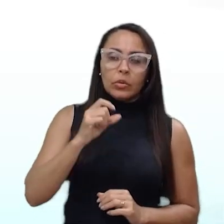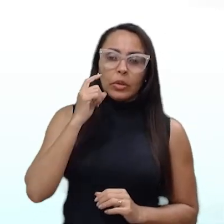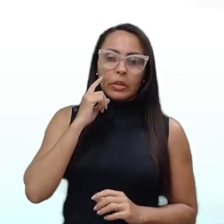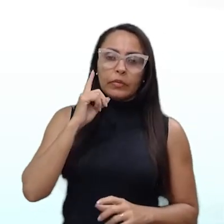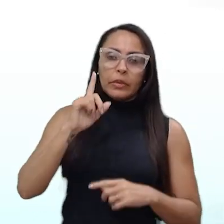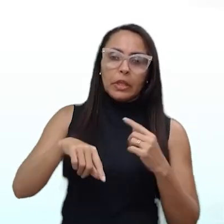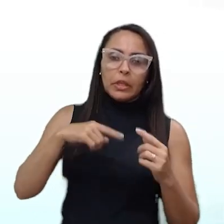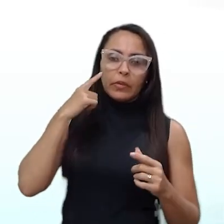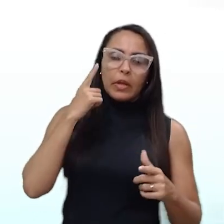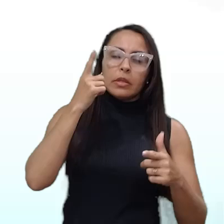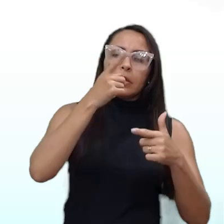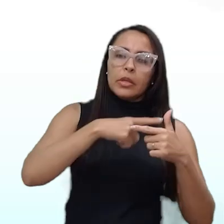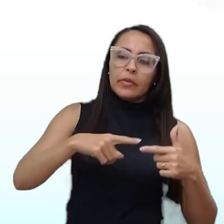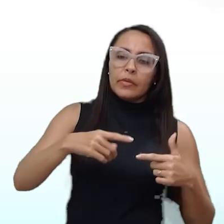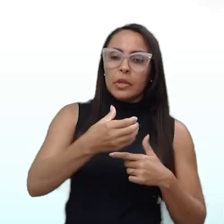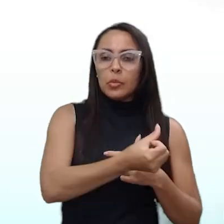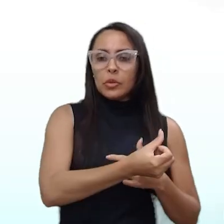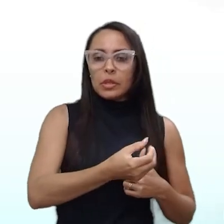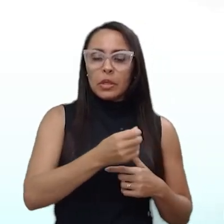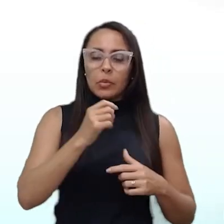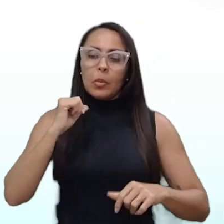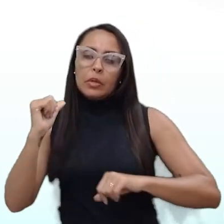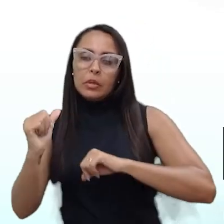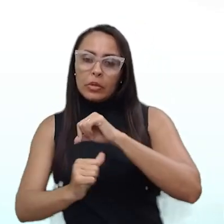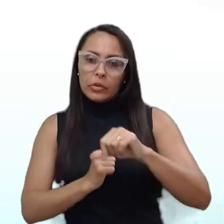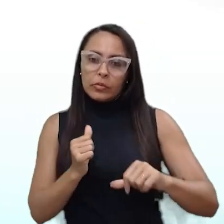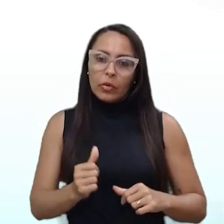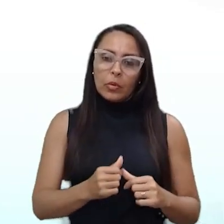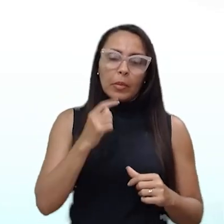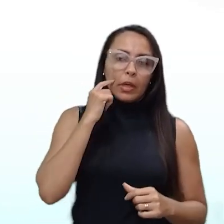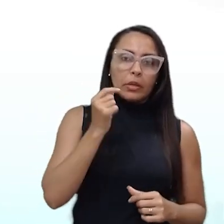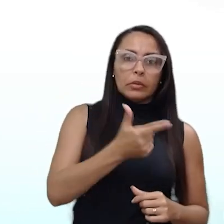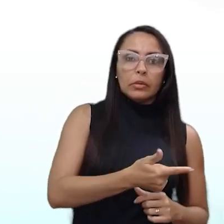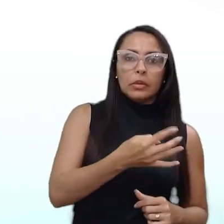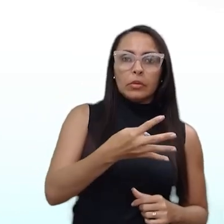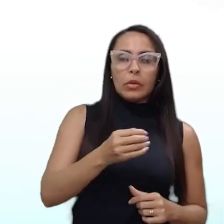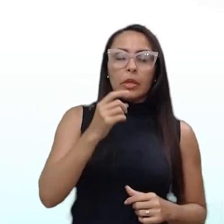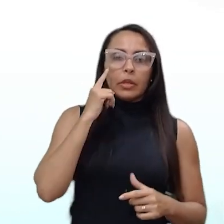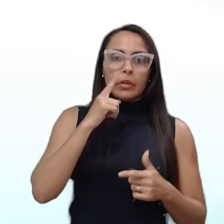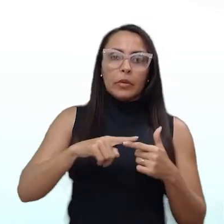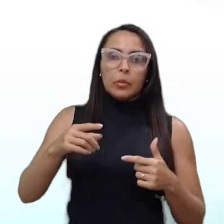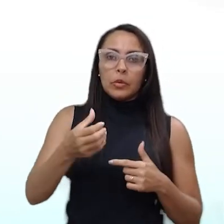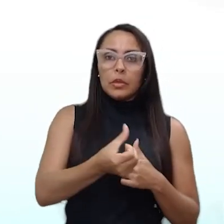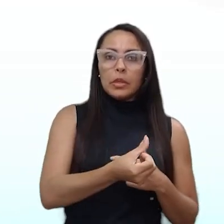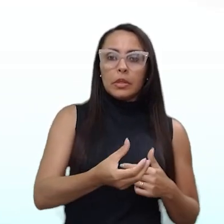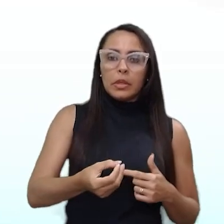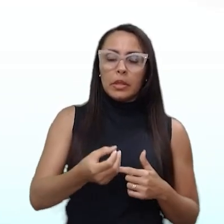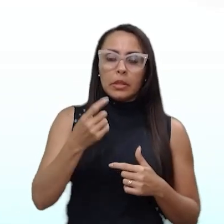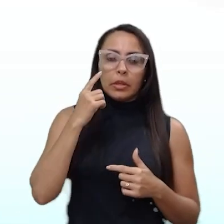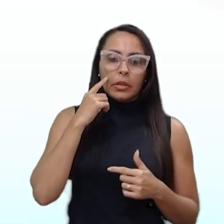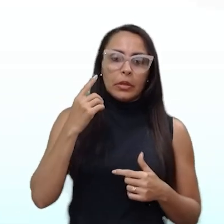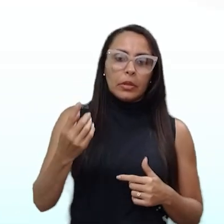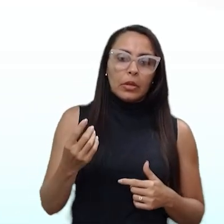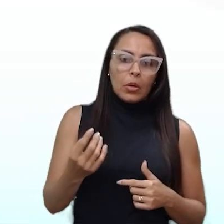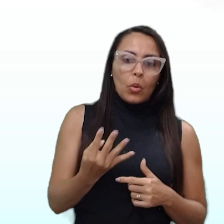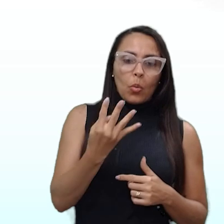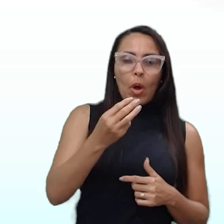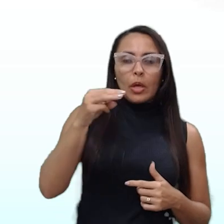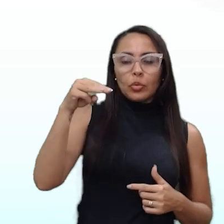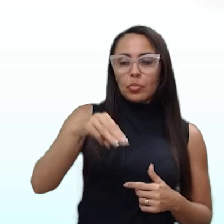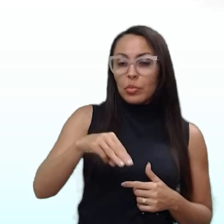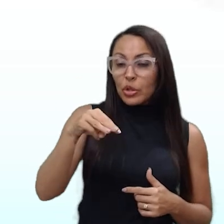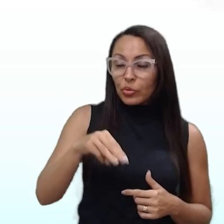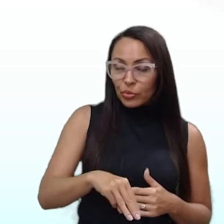gente vai dividir por 60 para transformar para minuto. 240 dividido por 60, temos 4 minutinhos para que essa